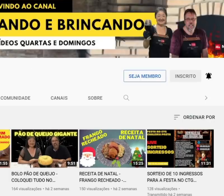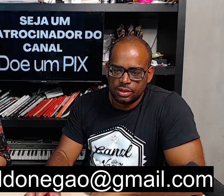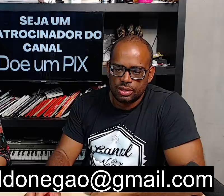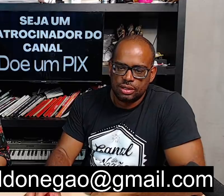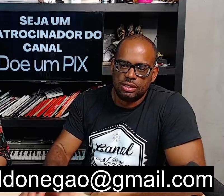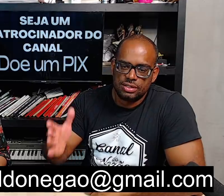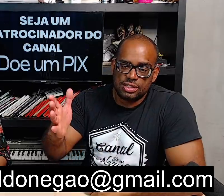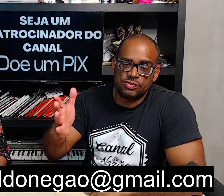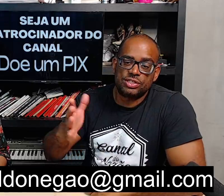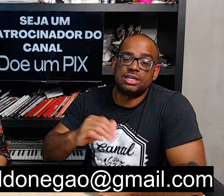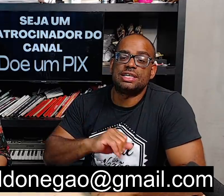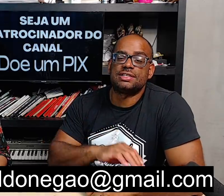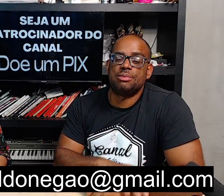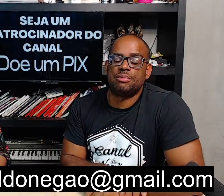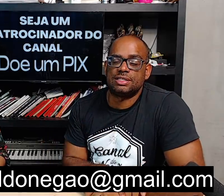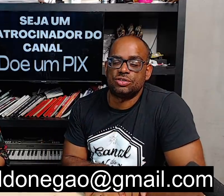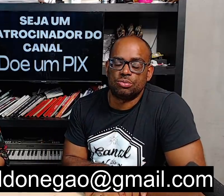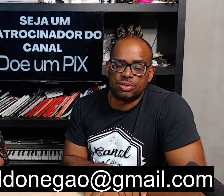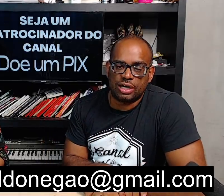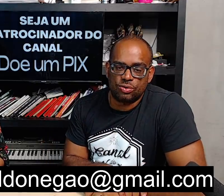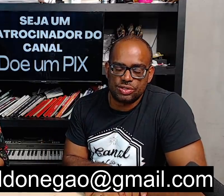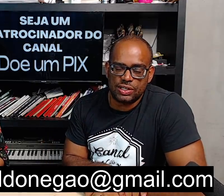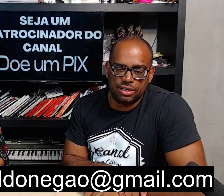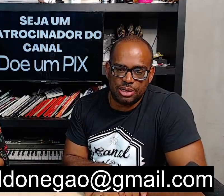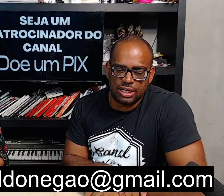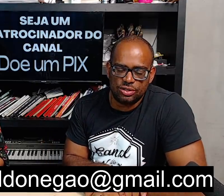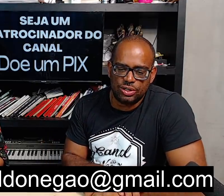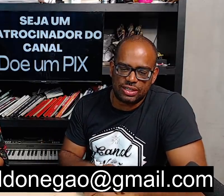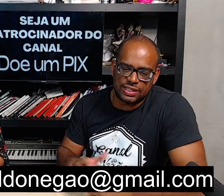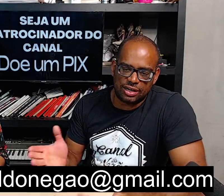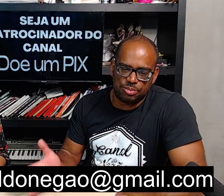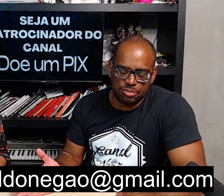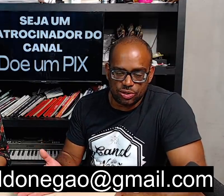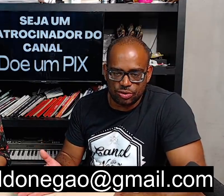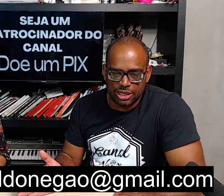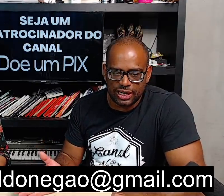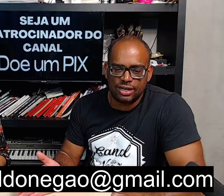melhor. Se você quiser saber mais aí sobre o canal Cozinhando e Brincando,